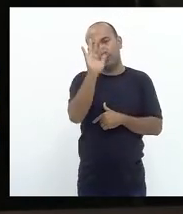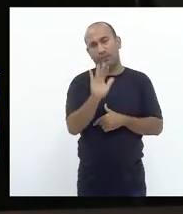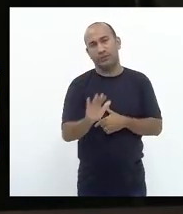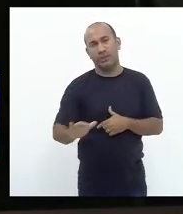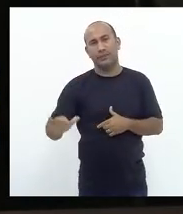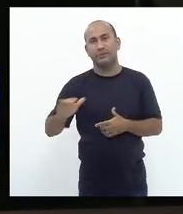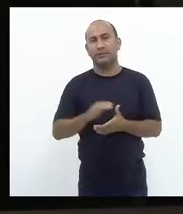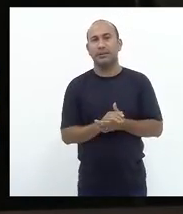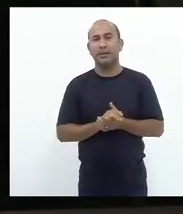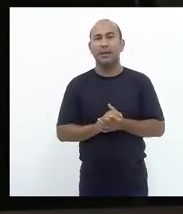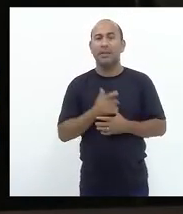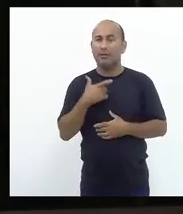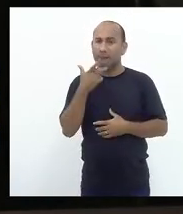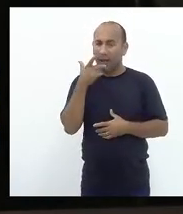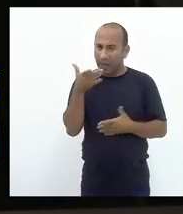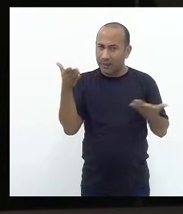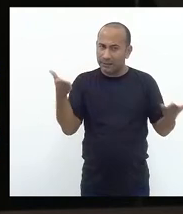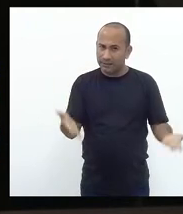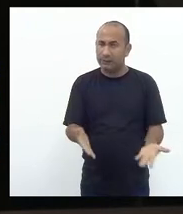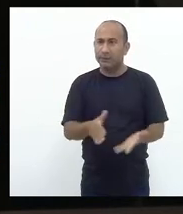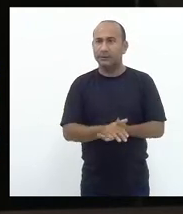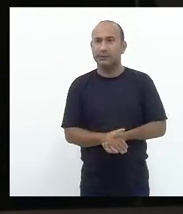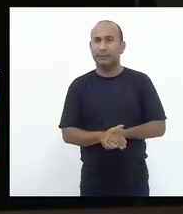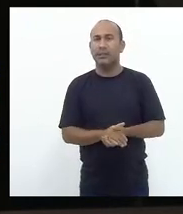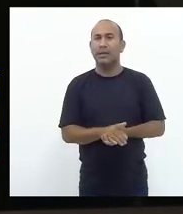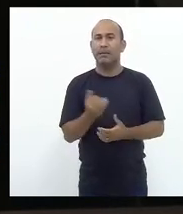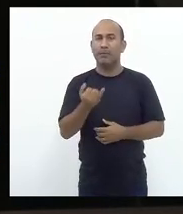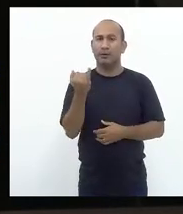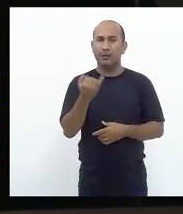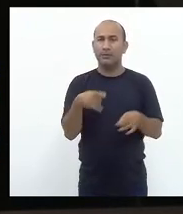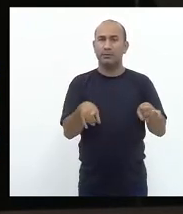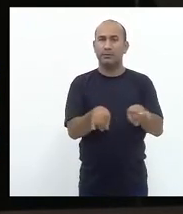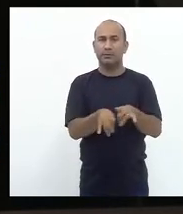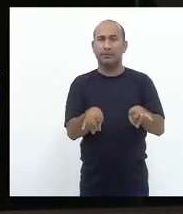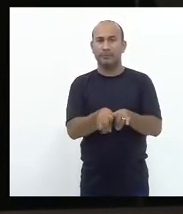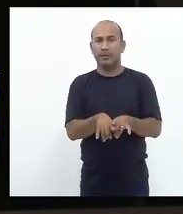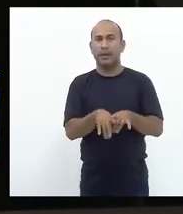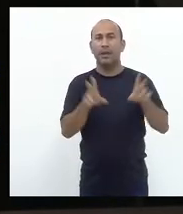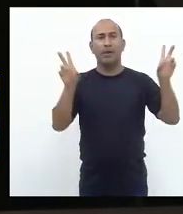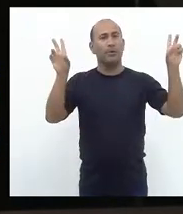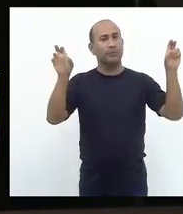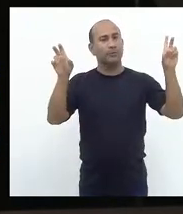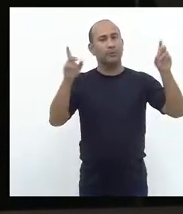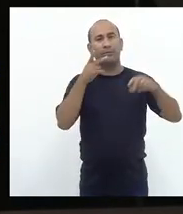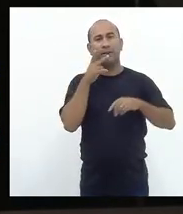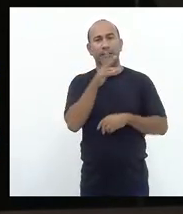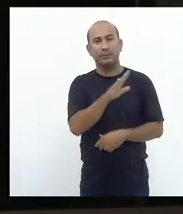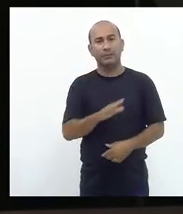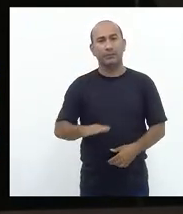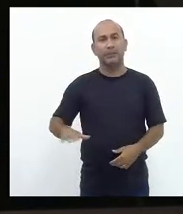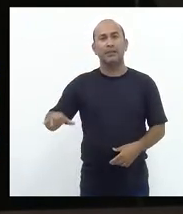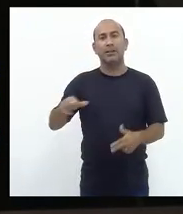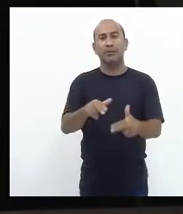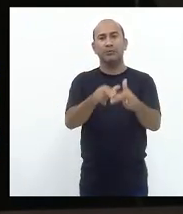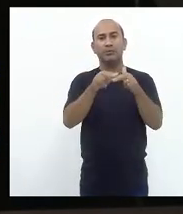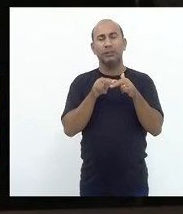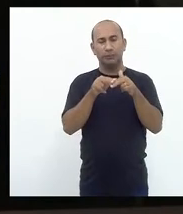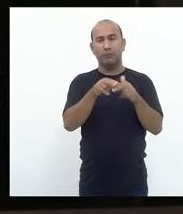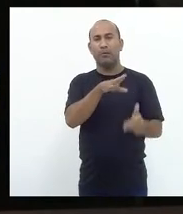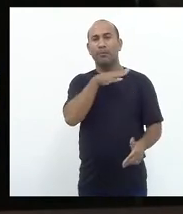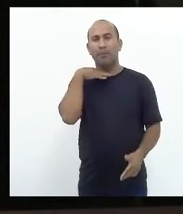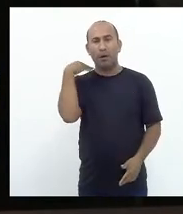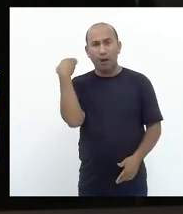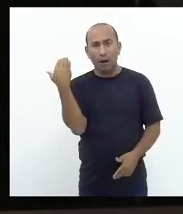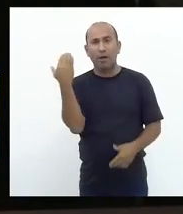indivíduos. E eu queria trazer aqui um registro, que é exatamente com relação às crianças vítimas do Covid.